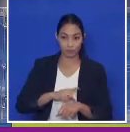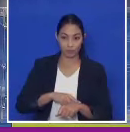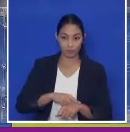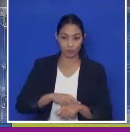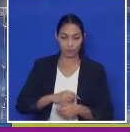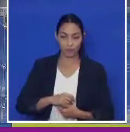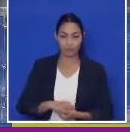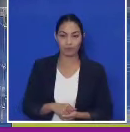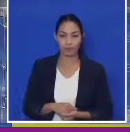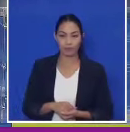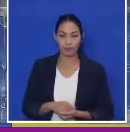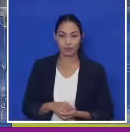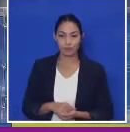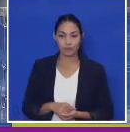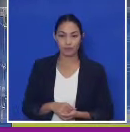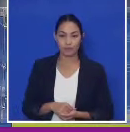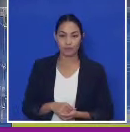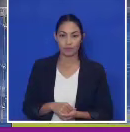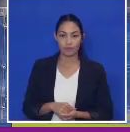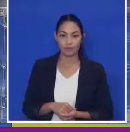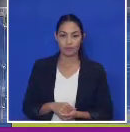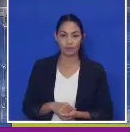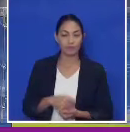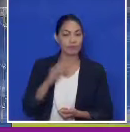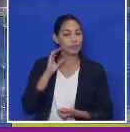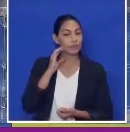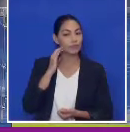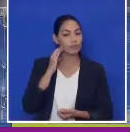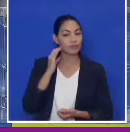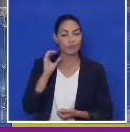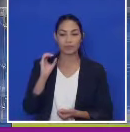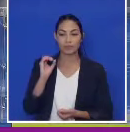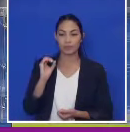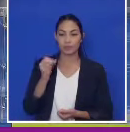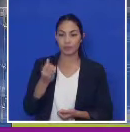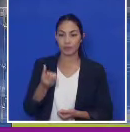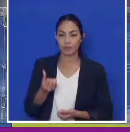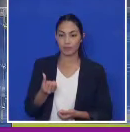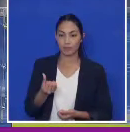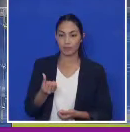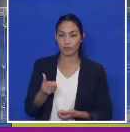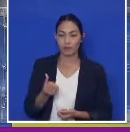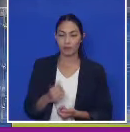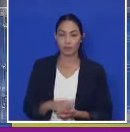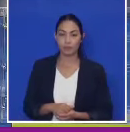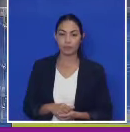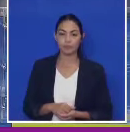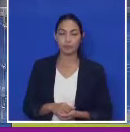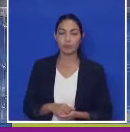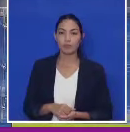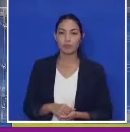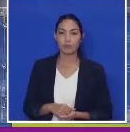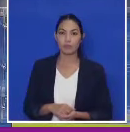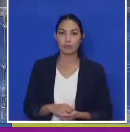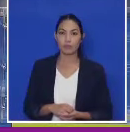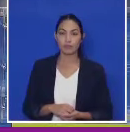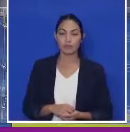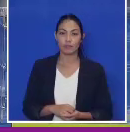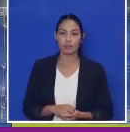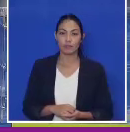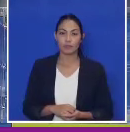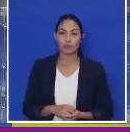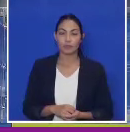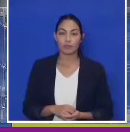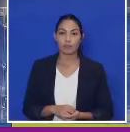Federal. Bola rosa 06. Terceiro número sorteado. Bola rosa